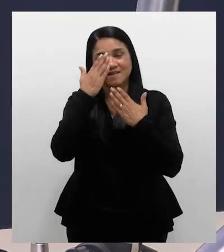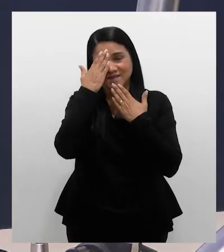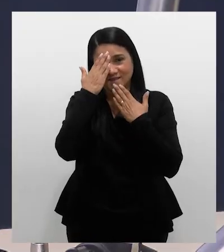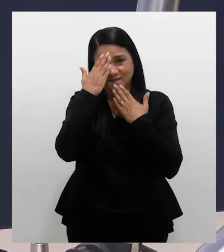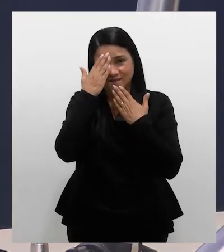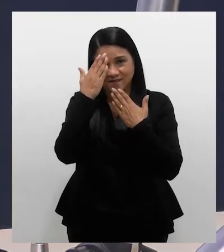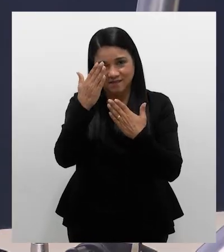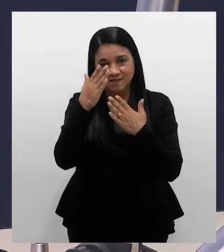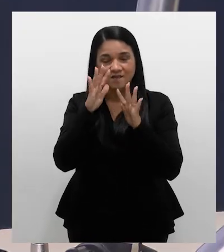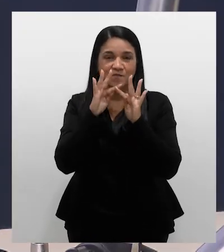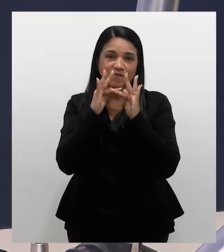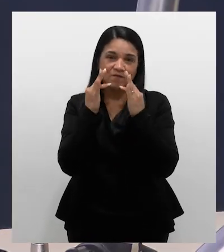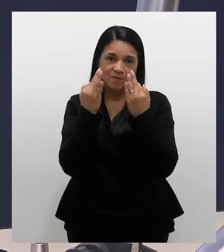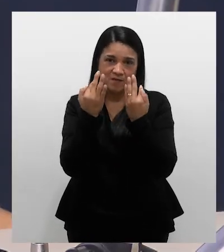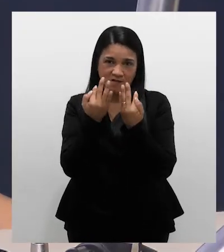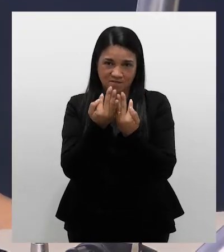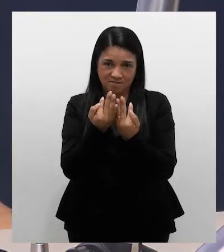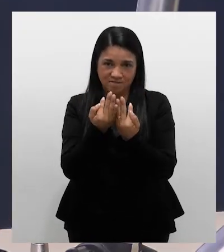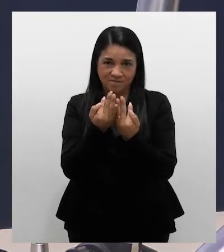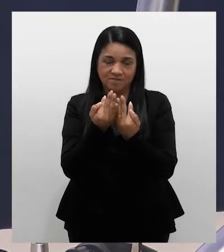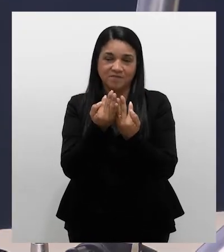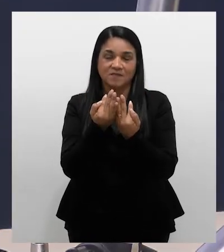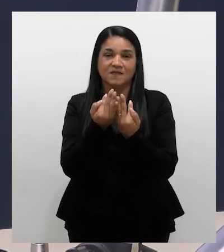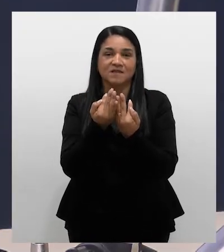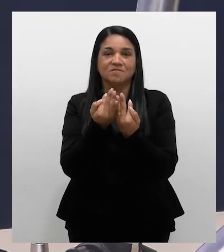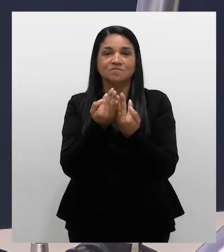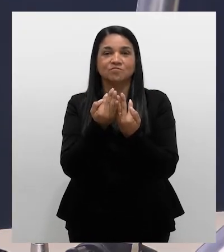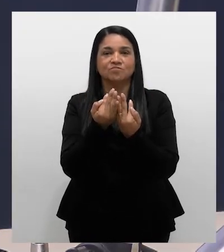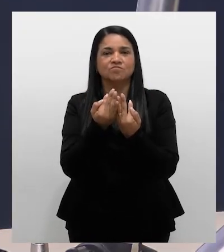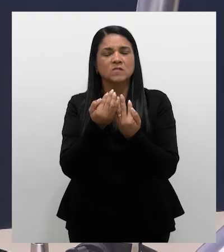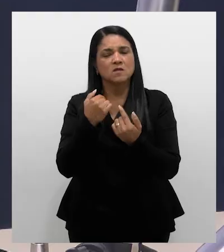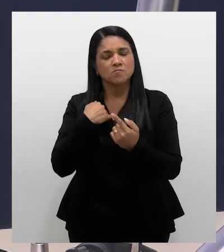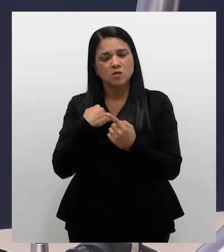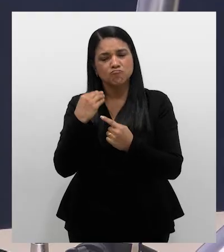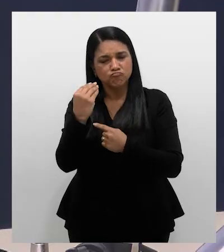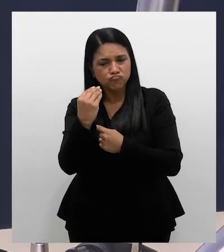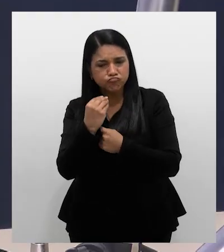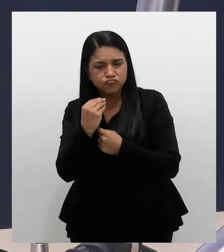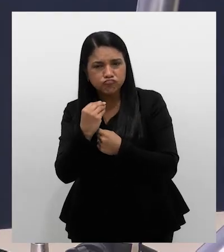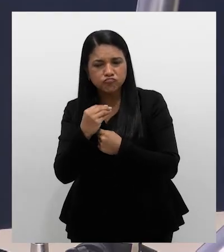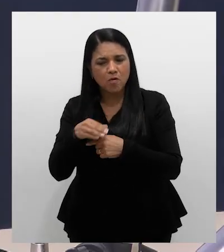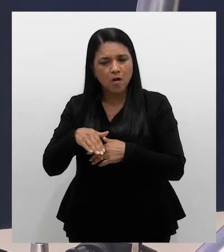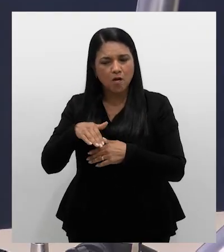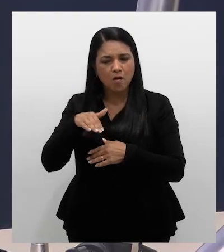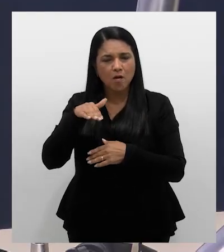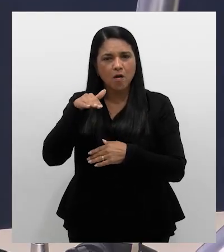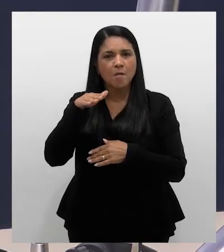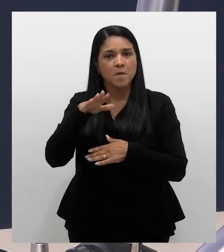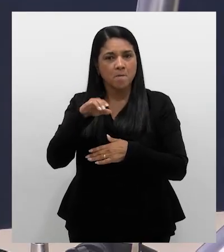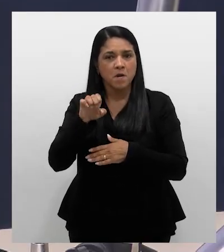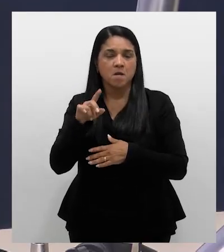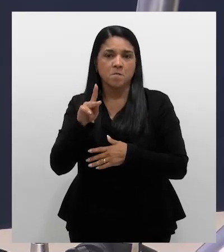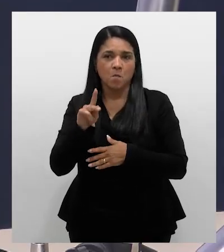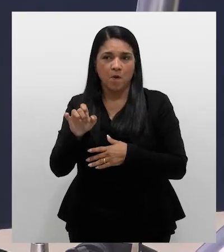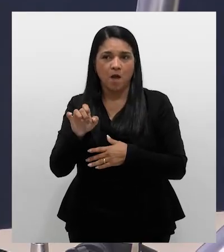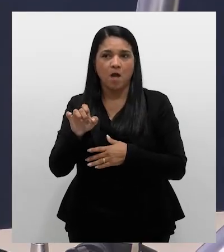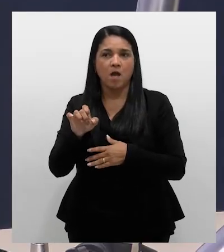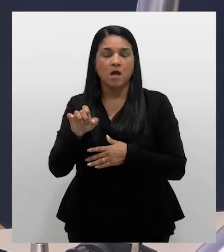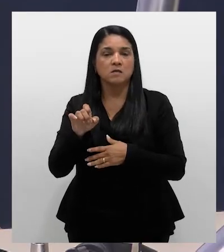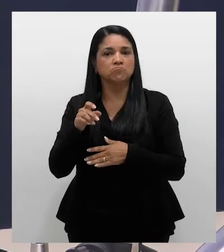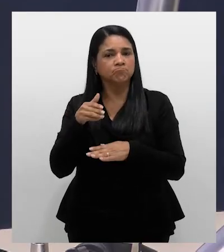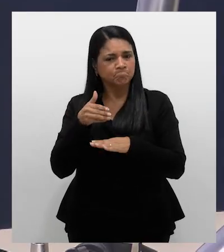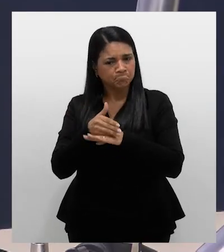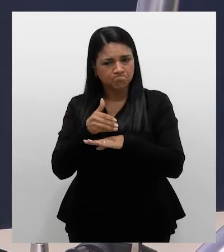começar agradecendo a minha família, né, que me criou. Minha mãe sempre lutou por isso, meu